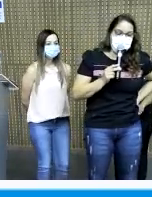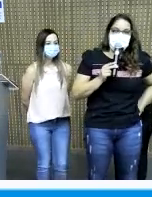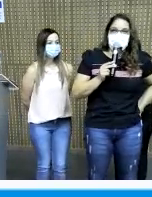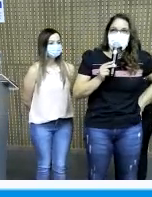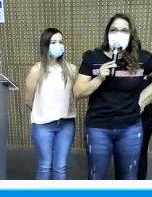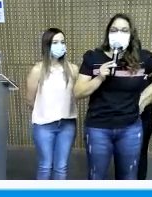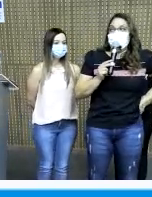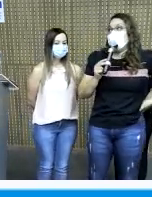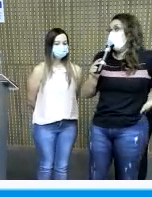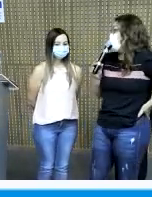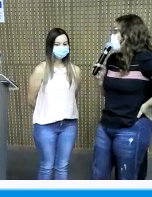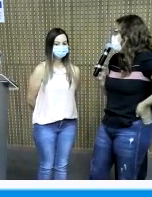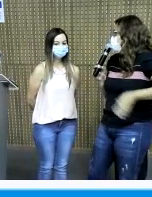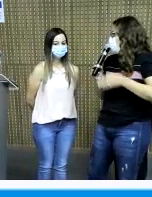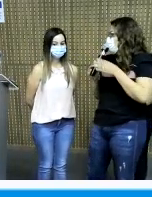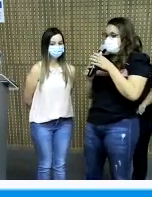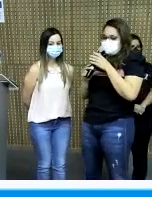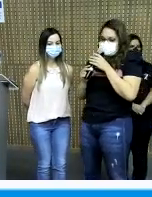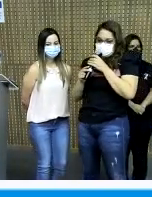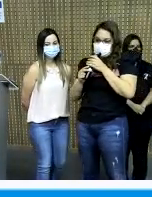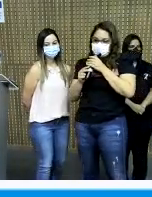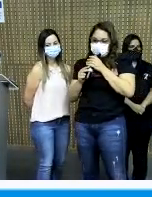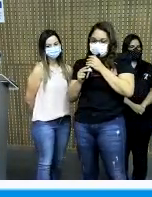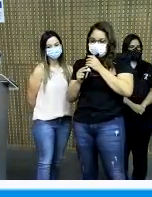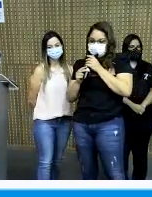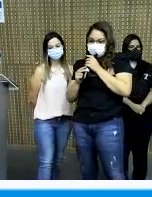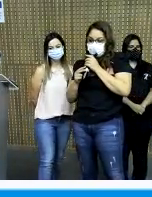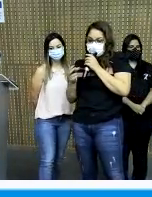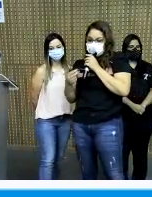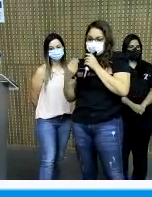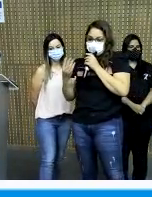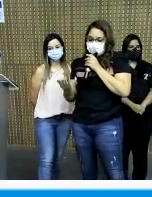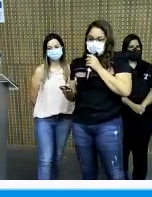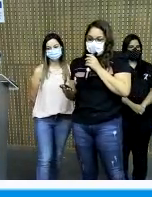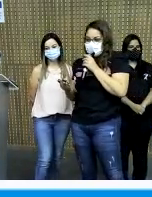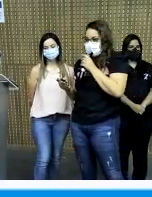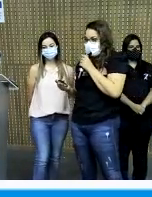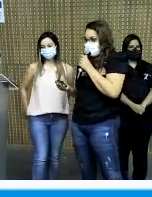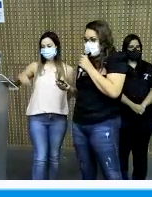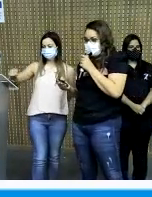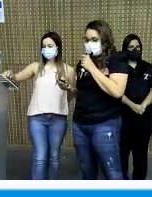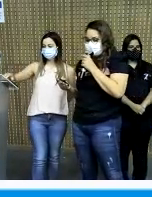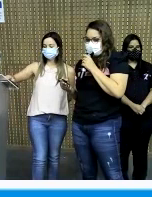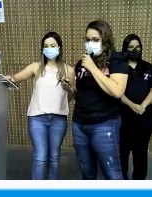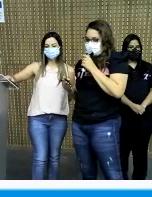né? Um corte, vamos dizer assim, um corte